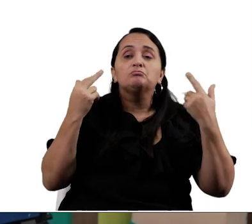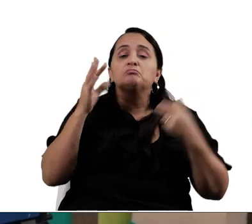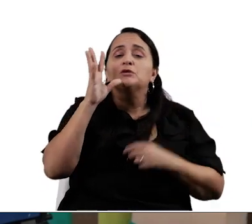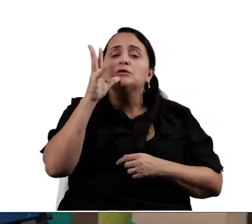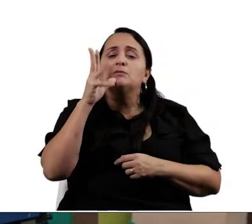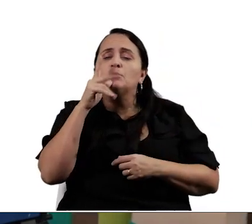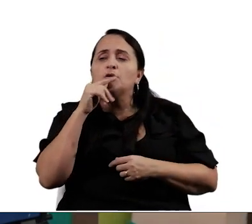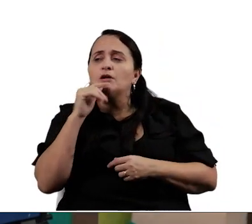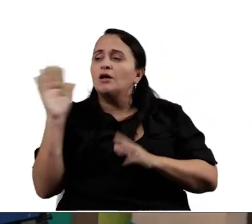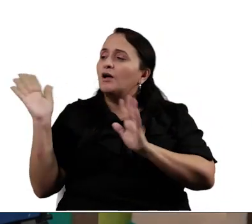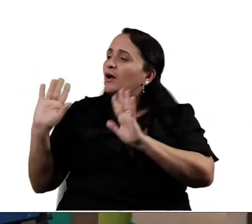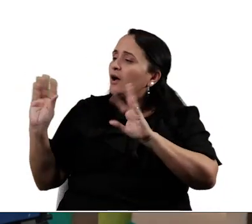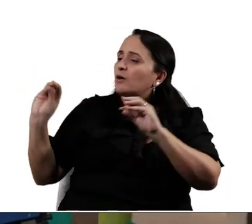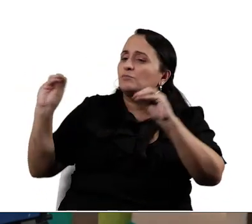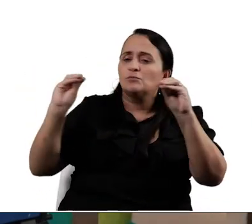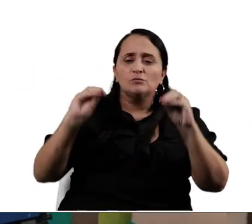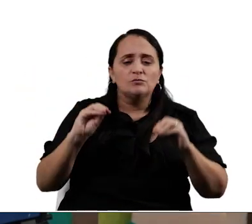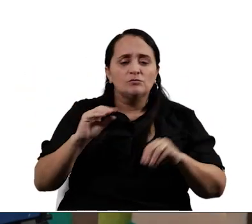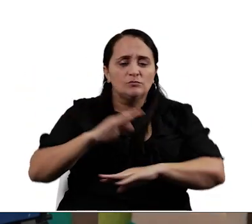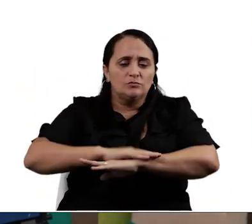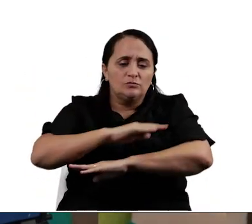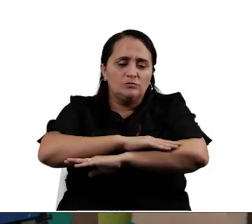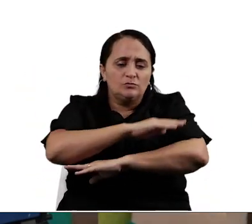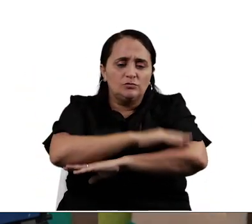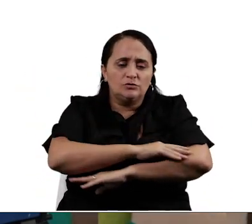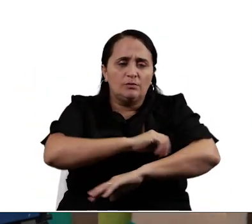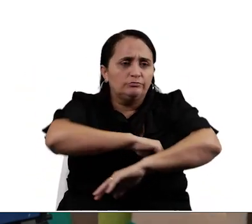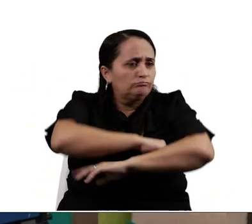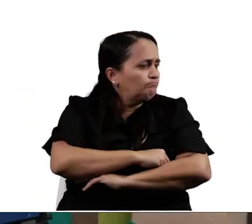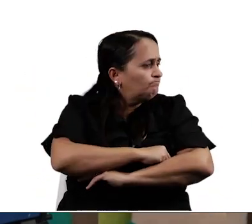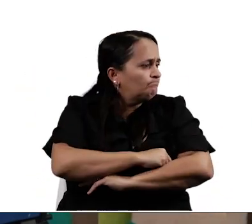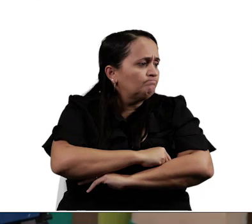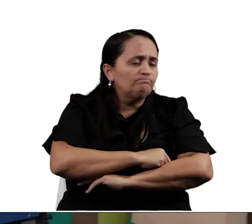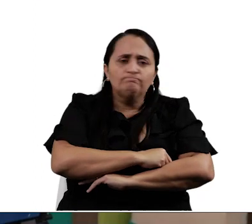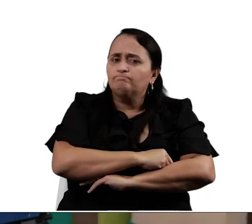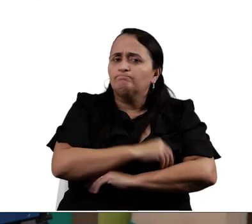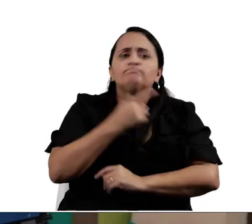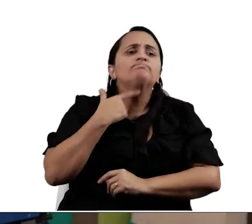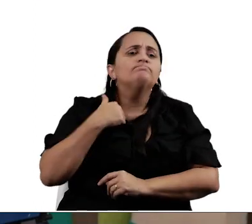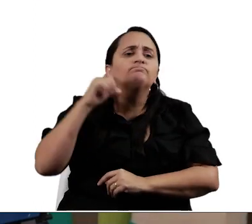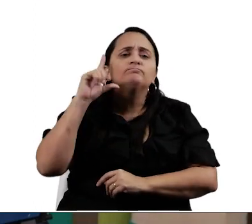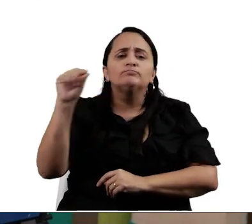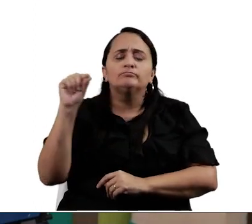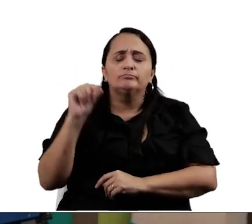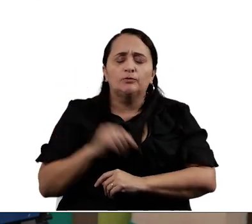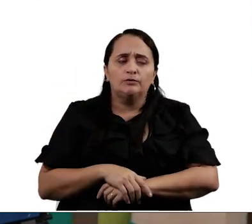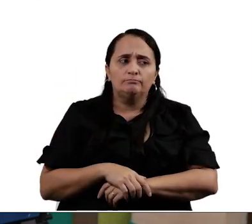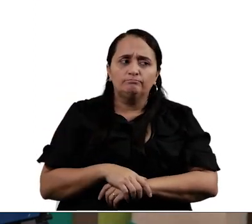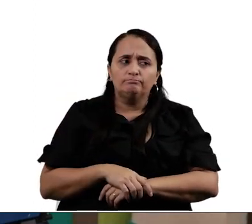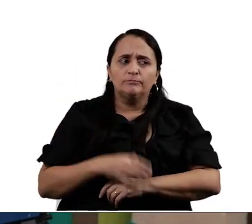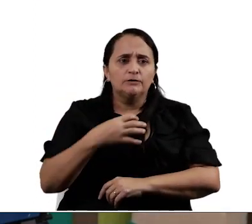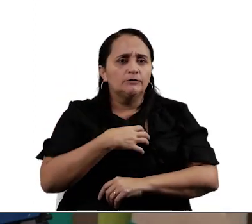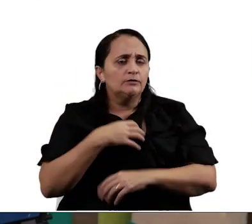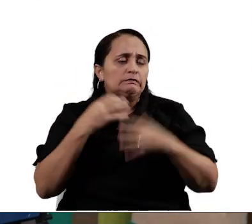demorando, acho que se despedindo de seus amigos, e o sapo já estava agoniado, já queria se mandar dali, doido para ir para casa,